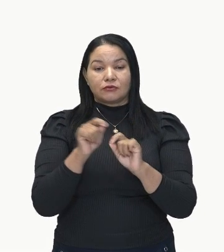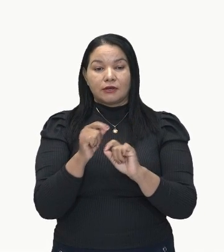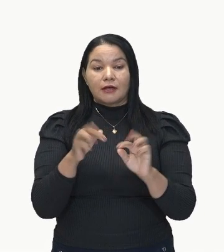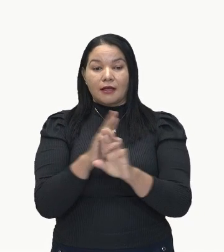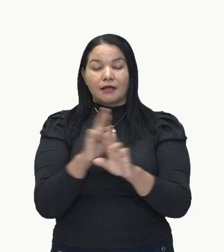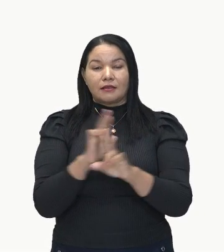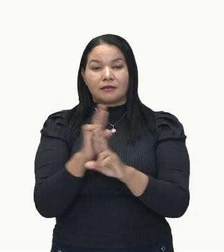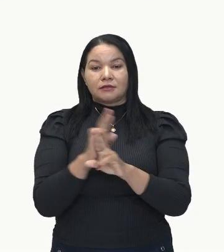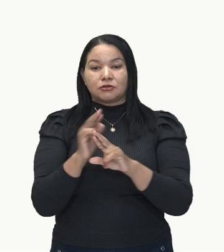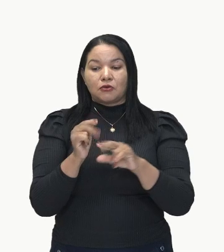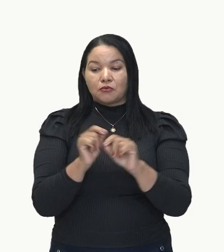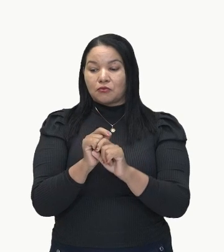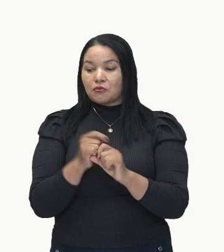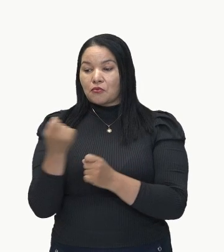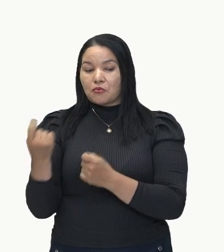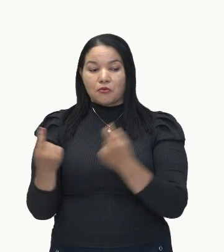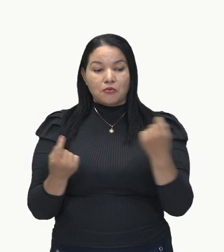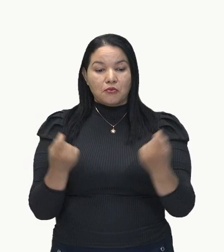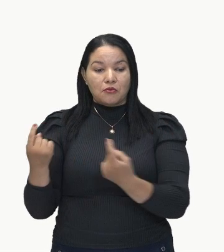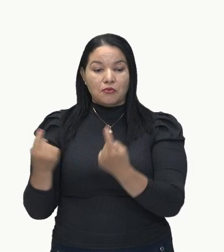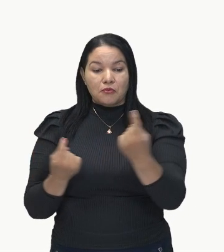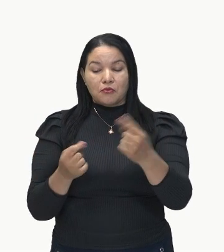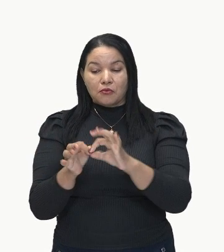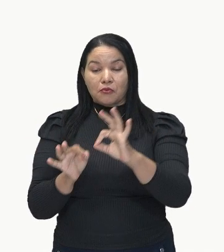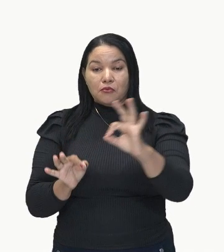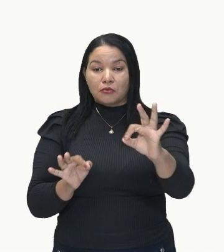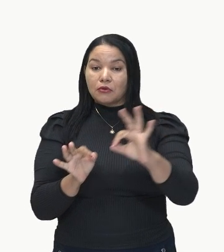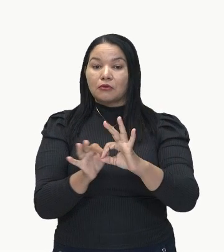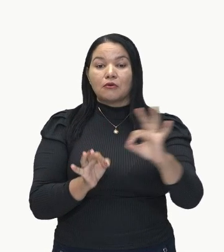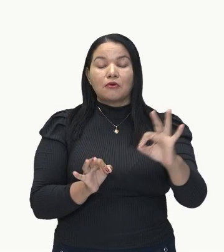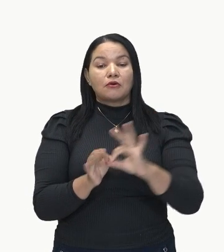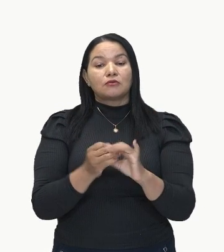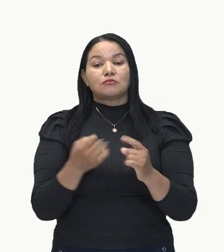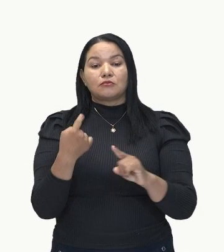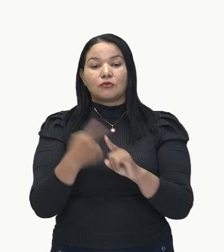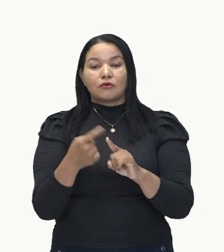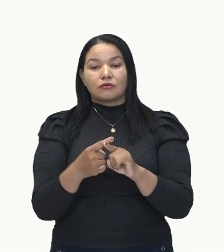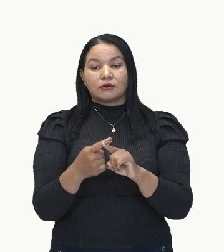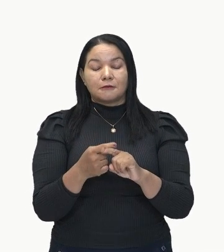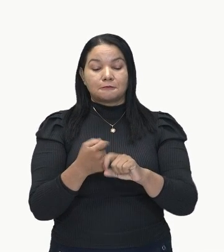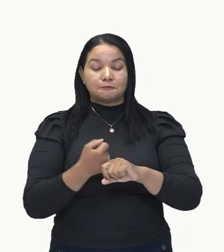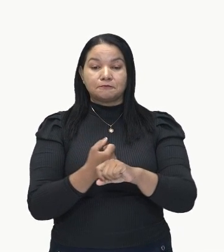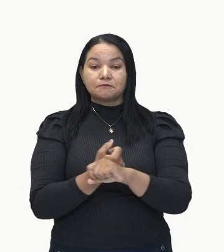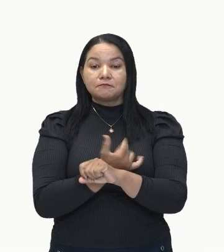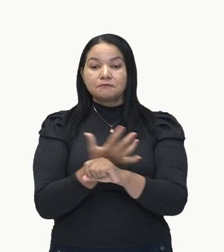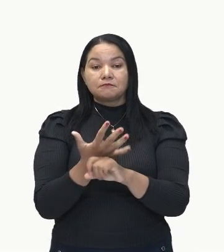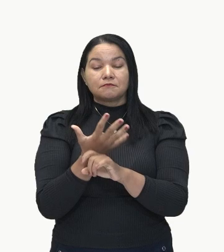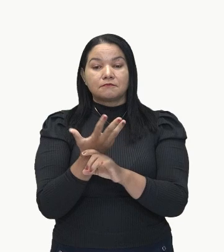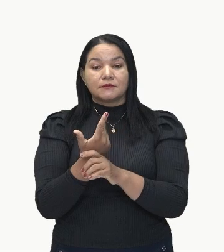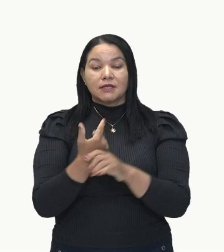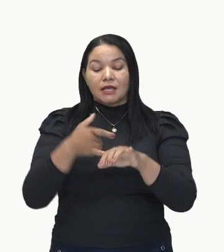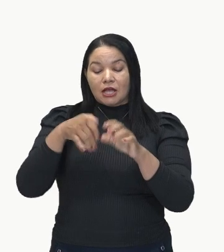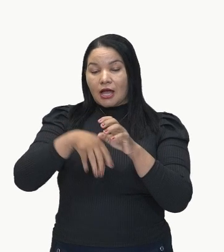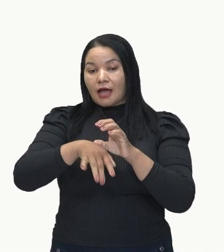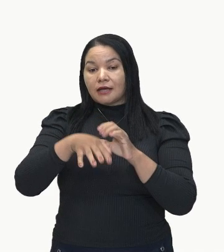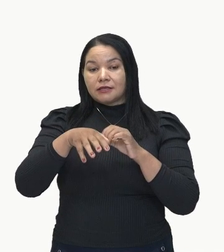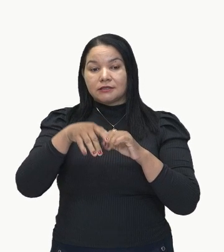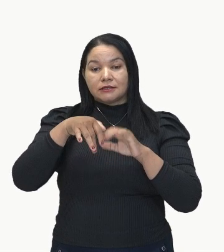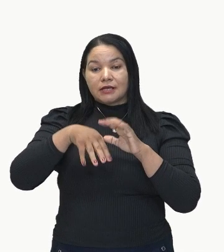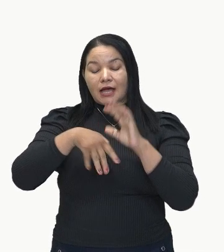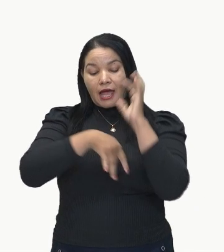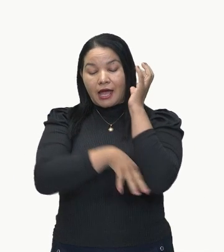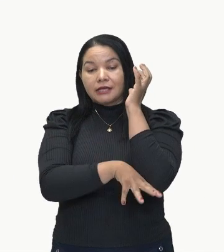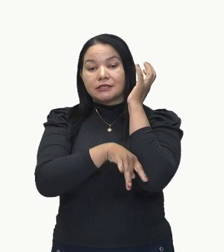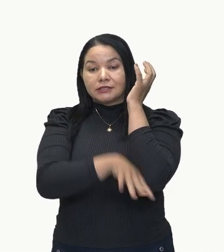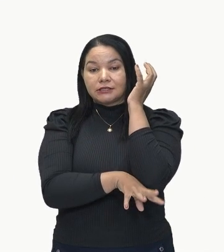bem esparsa, né? Inclui aí plantas de raízes profundas e também